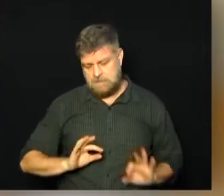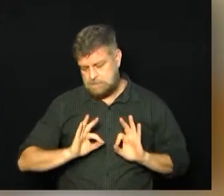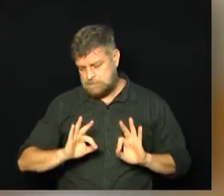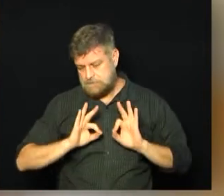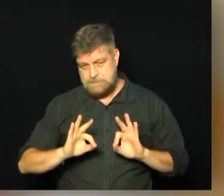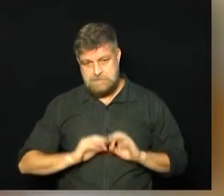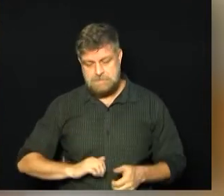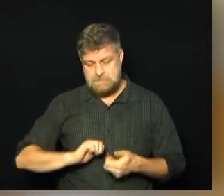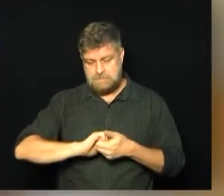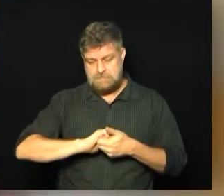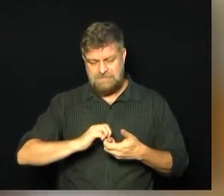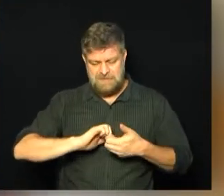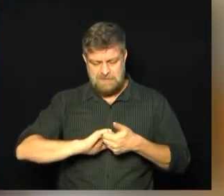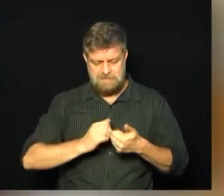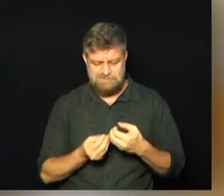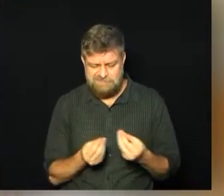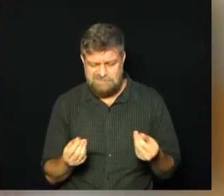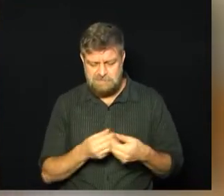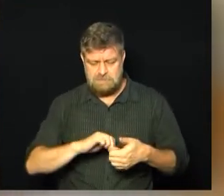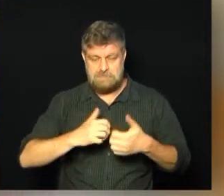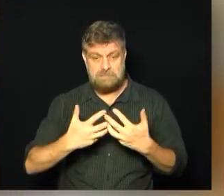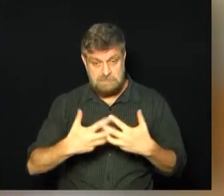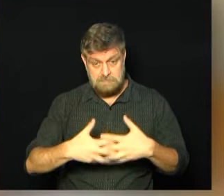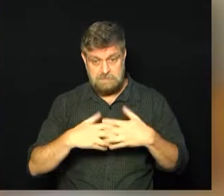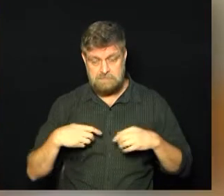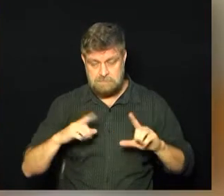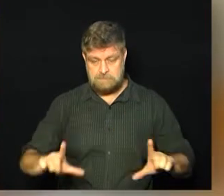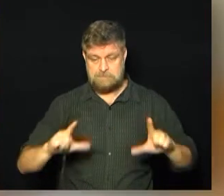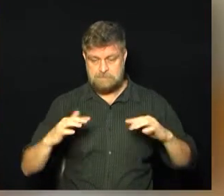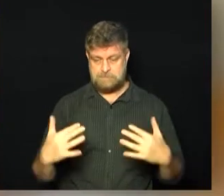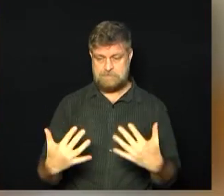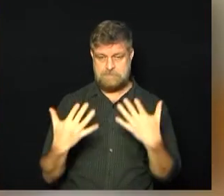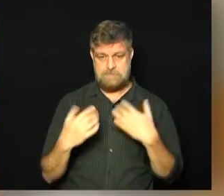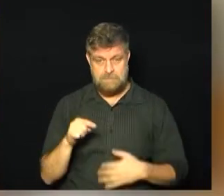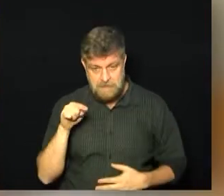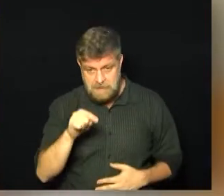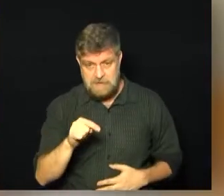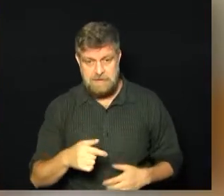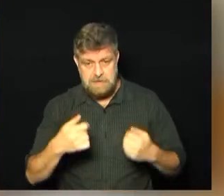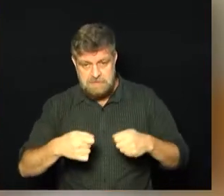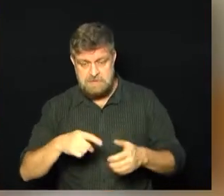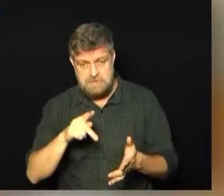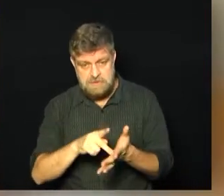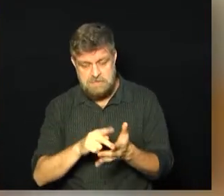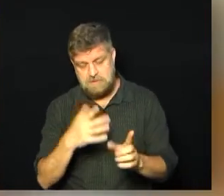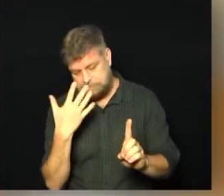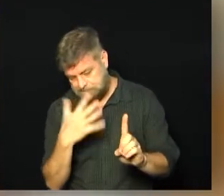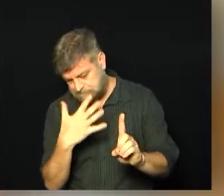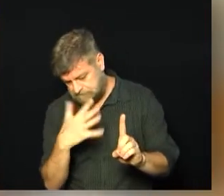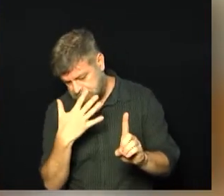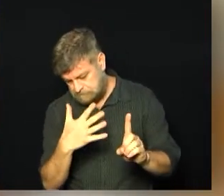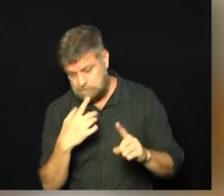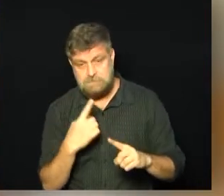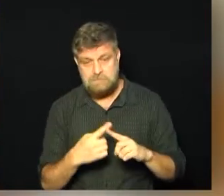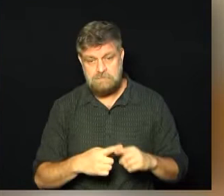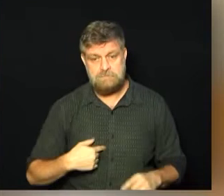com eficiência, e que nos dão, né, toda a visibilidade. Eles realmente têm que ser parabenizados, porque